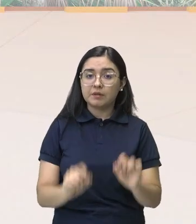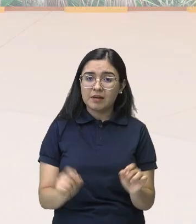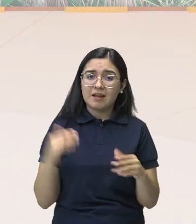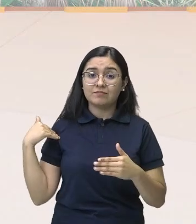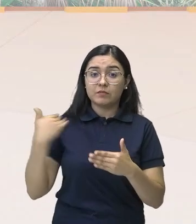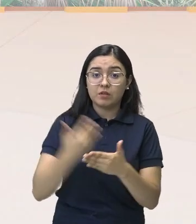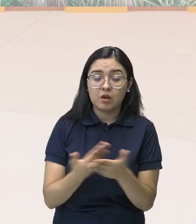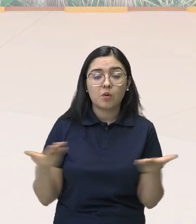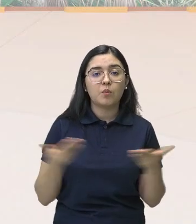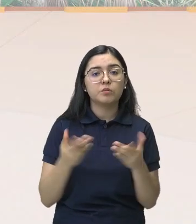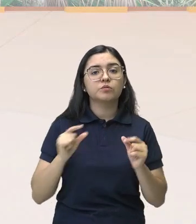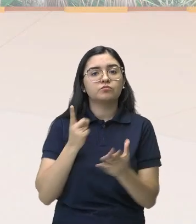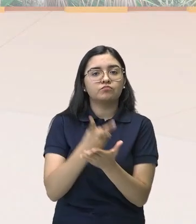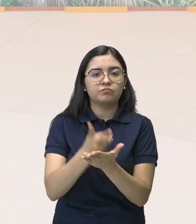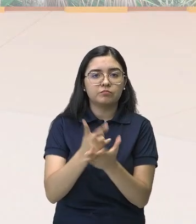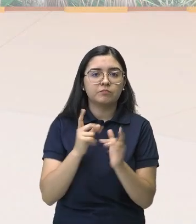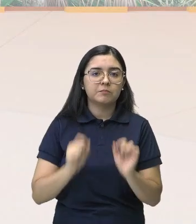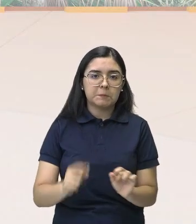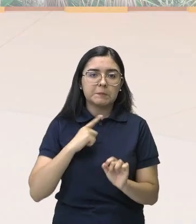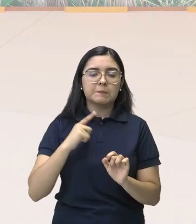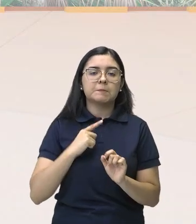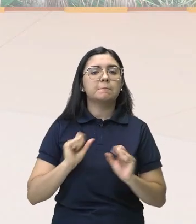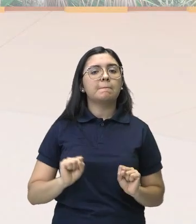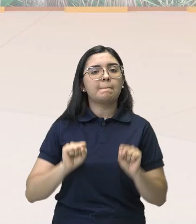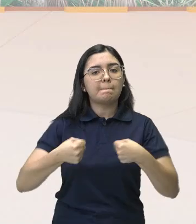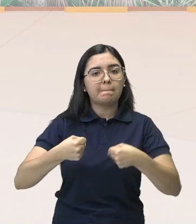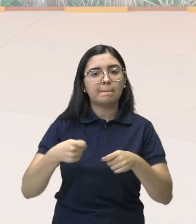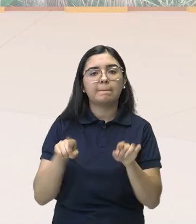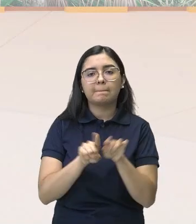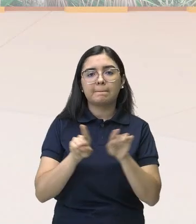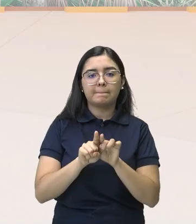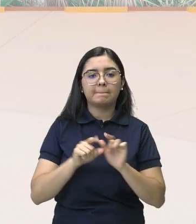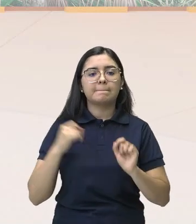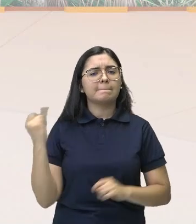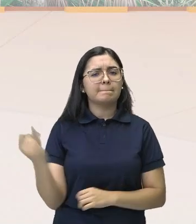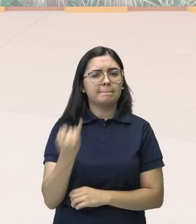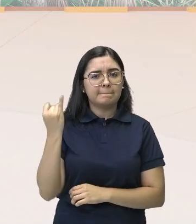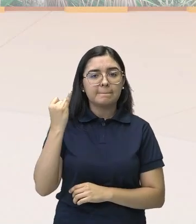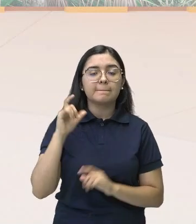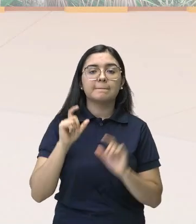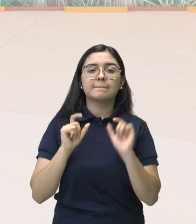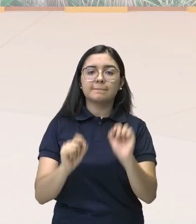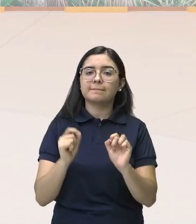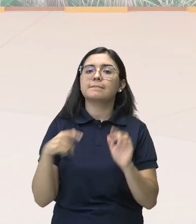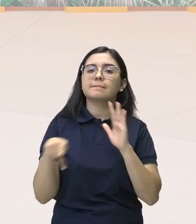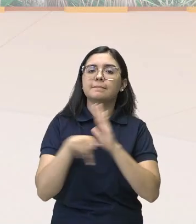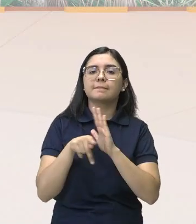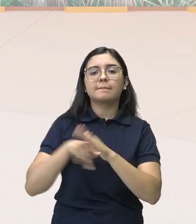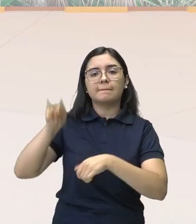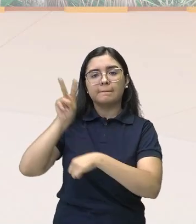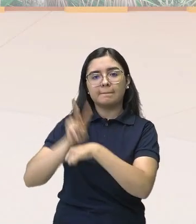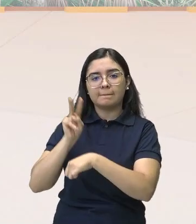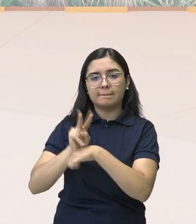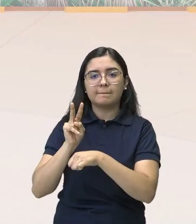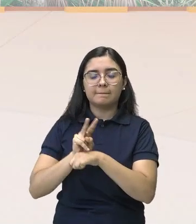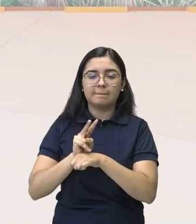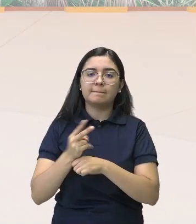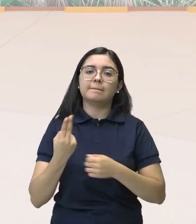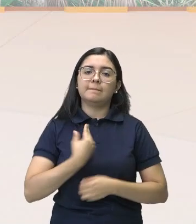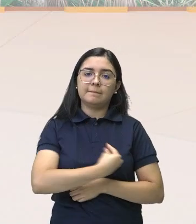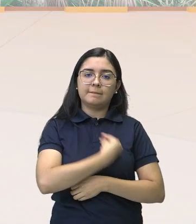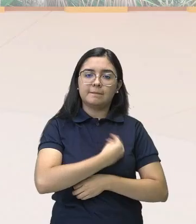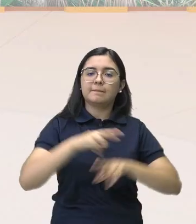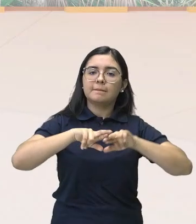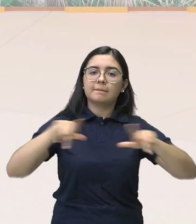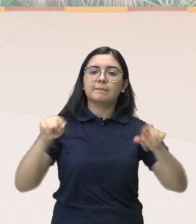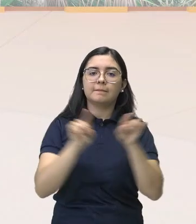até hoje continuam a desempenhar um papel crucial na manutenção da